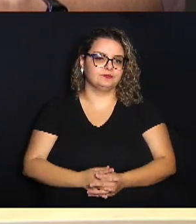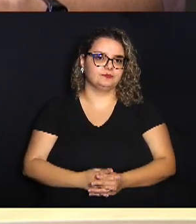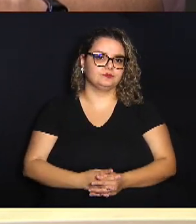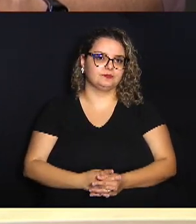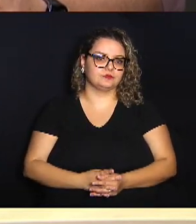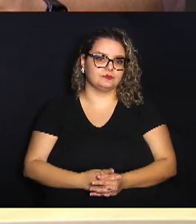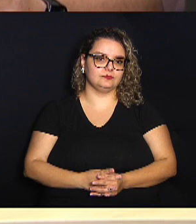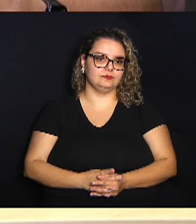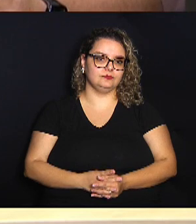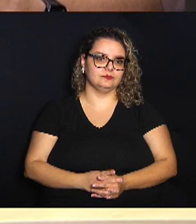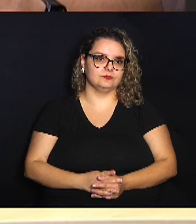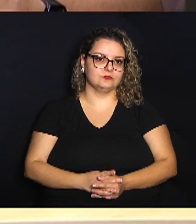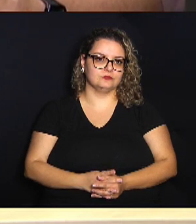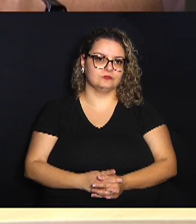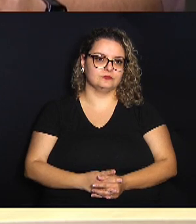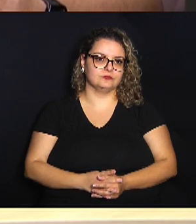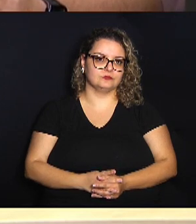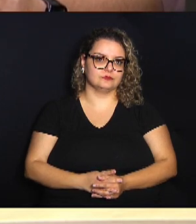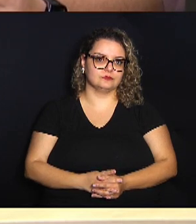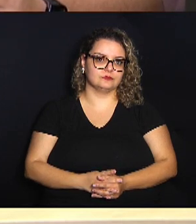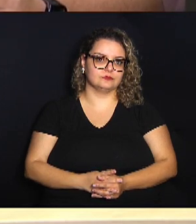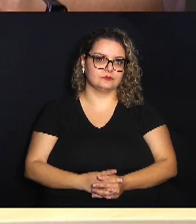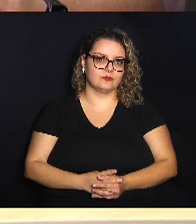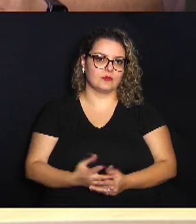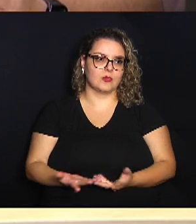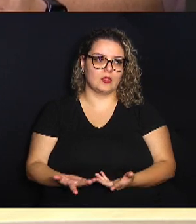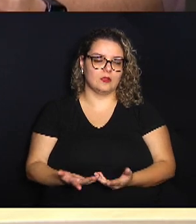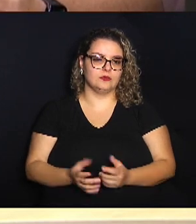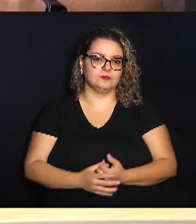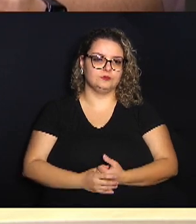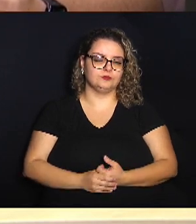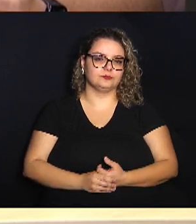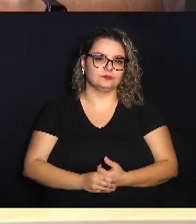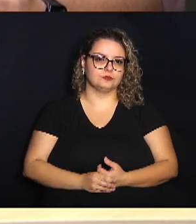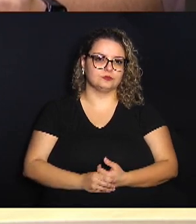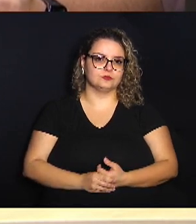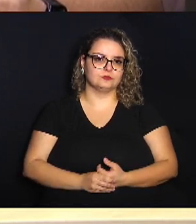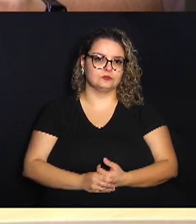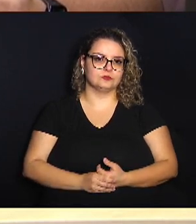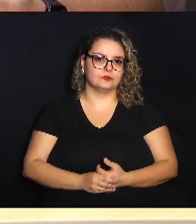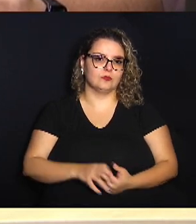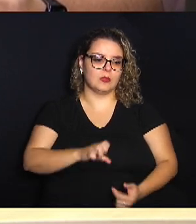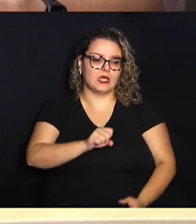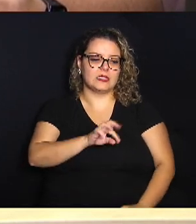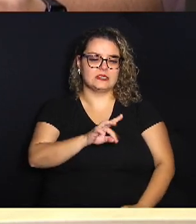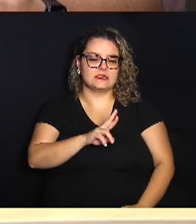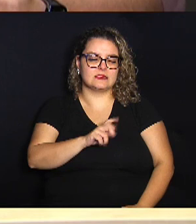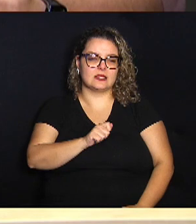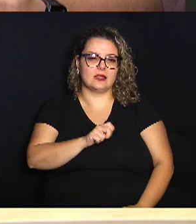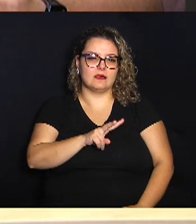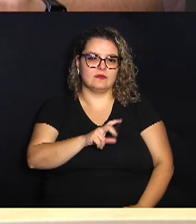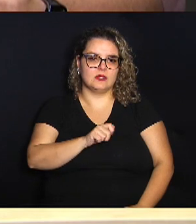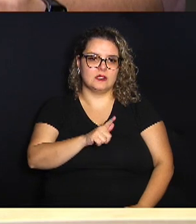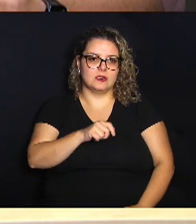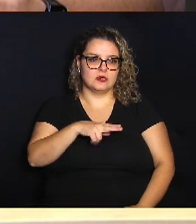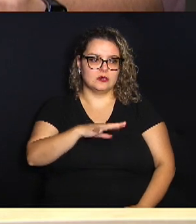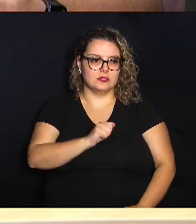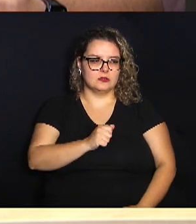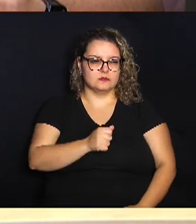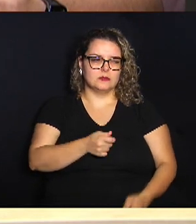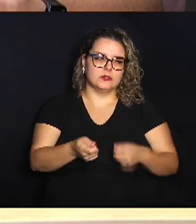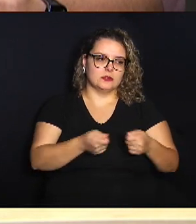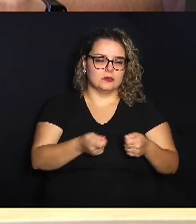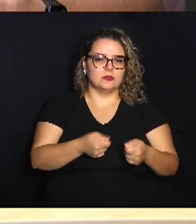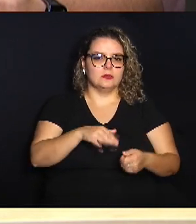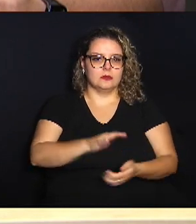vai fazer não vai provocar uma extravagância, né? Então, como eu falo, acho que mais